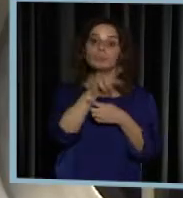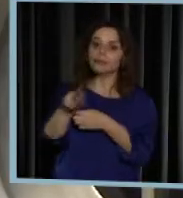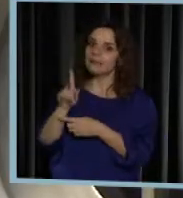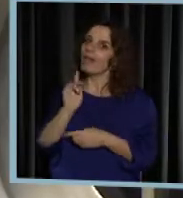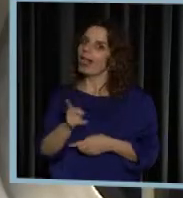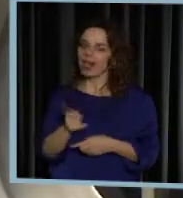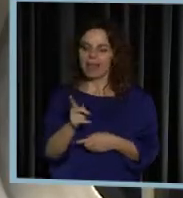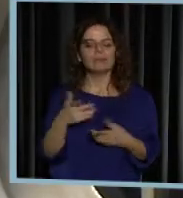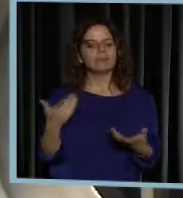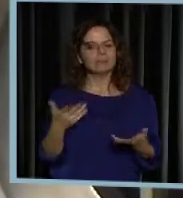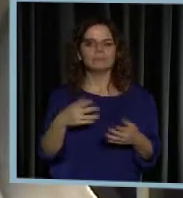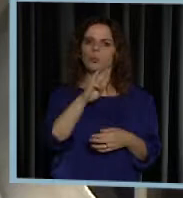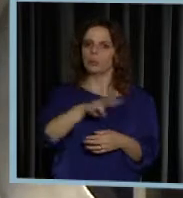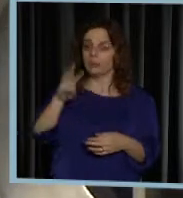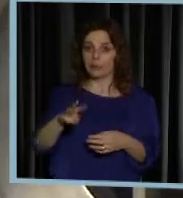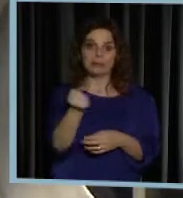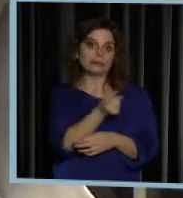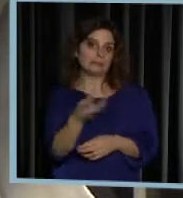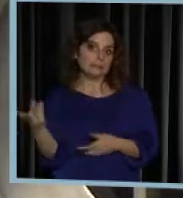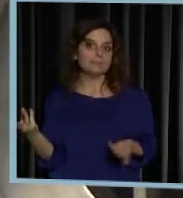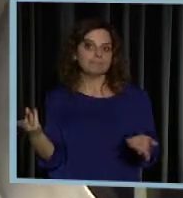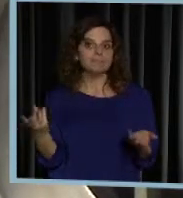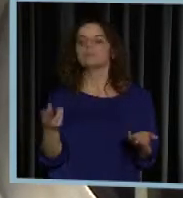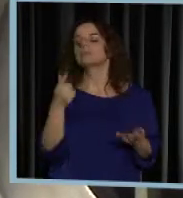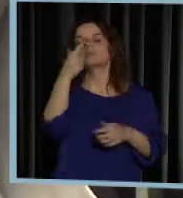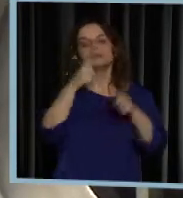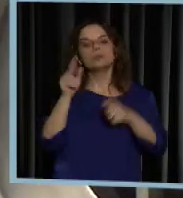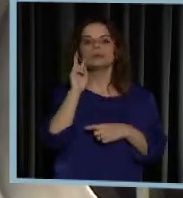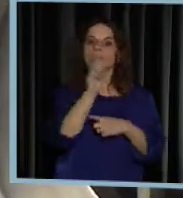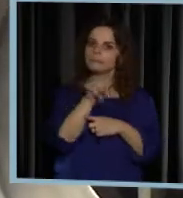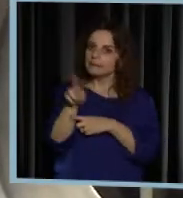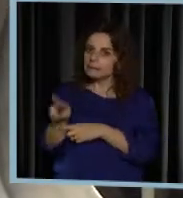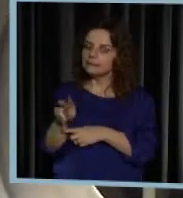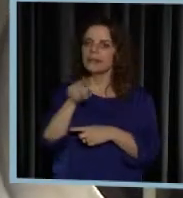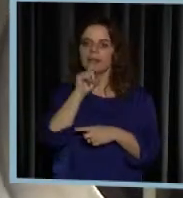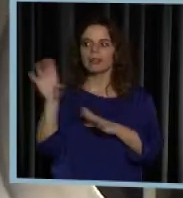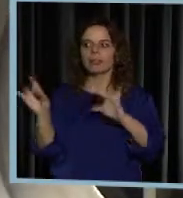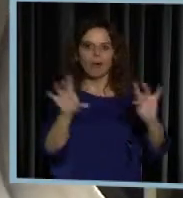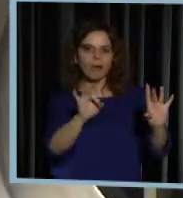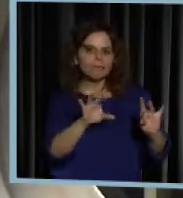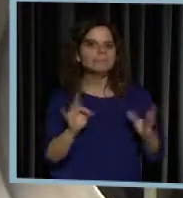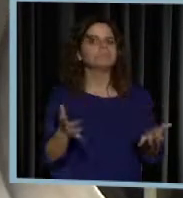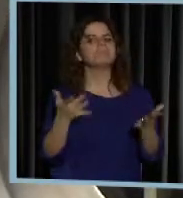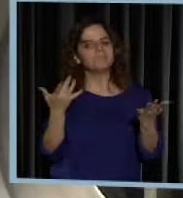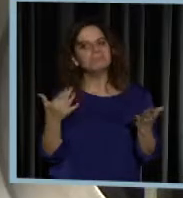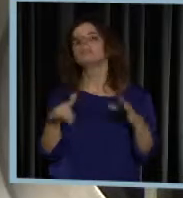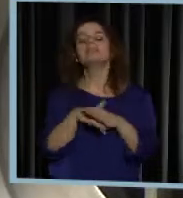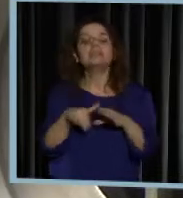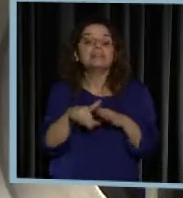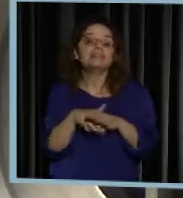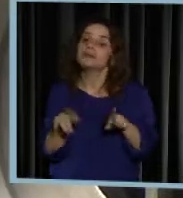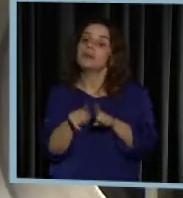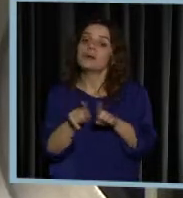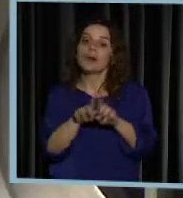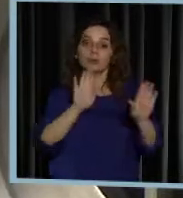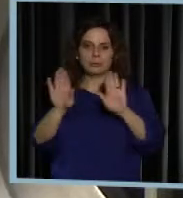esta forte componente multimédia. Os visitantes são convidados a tocar, a participar praticamente